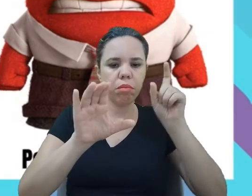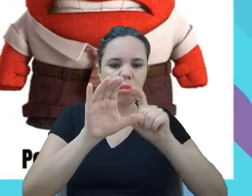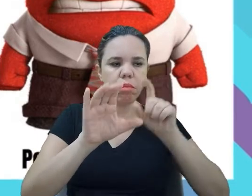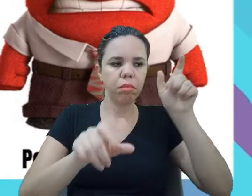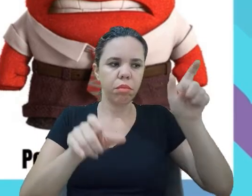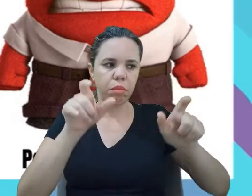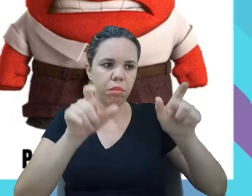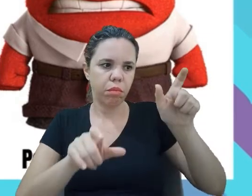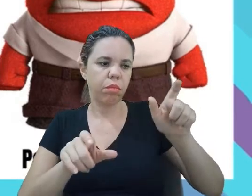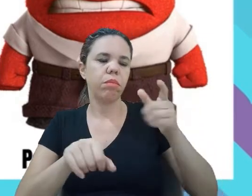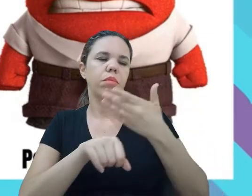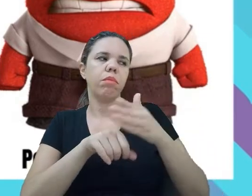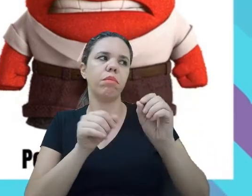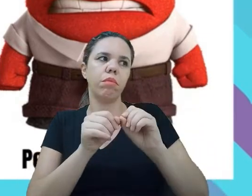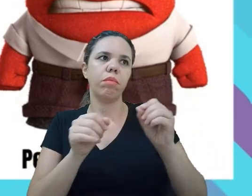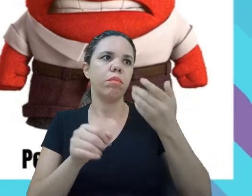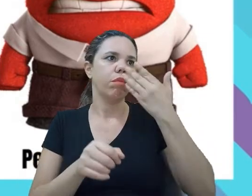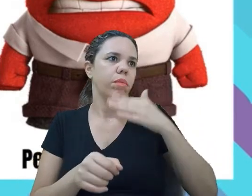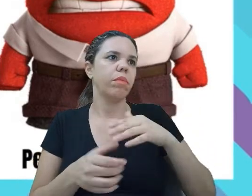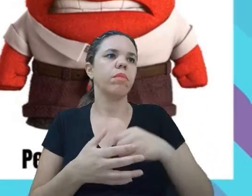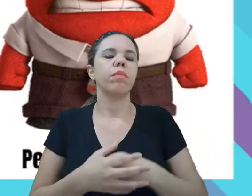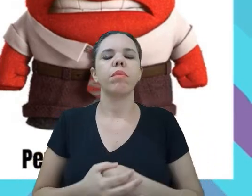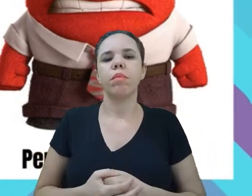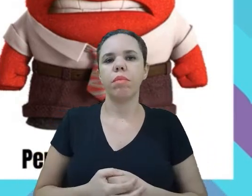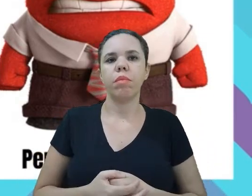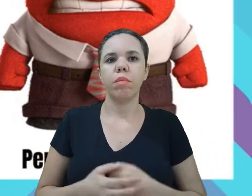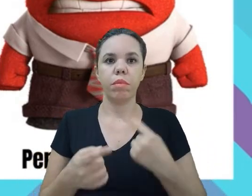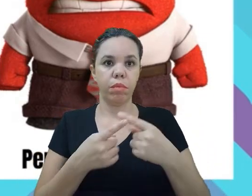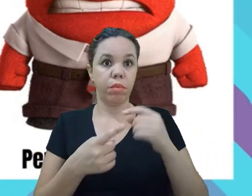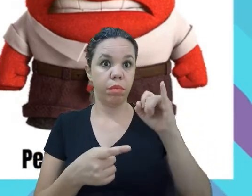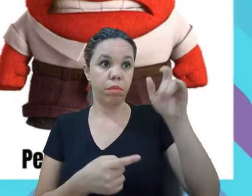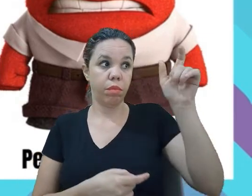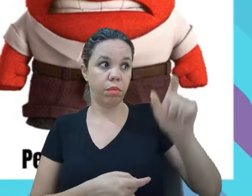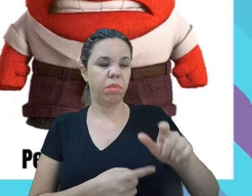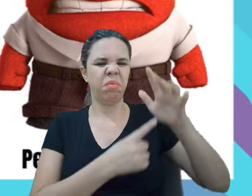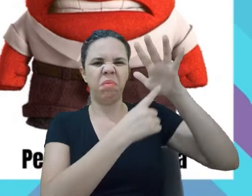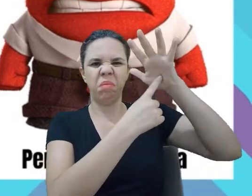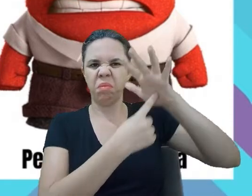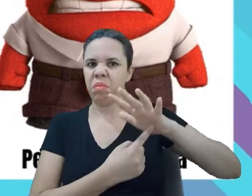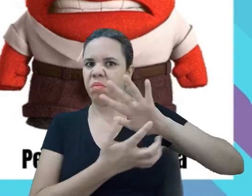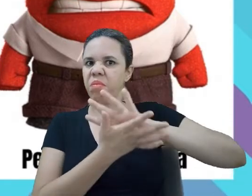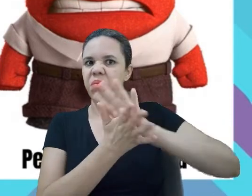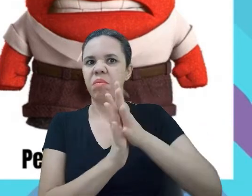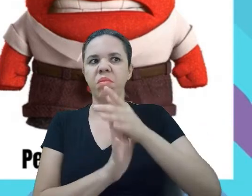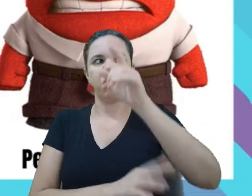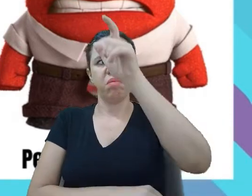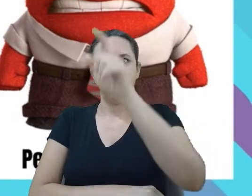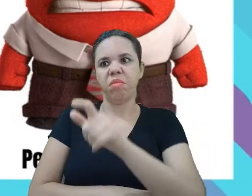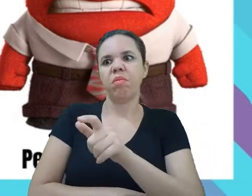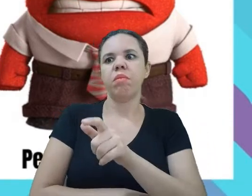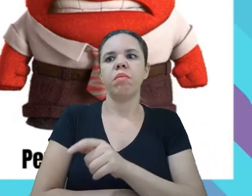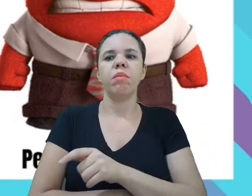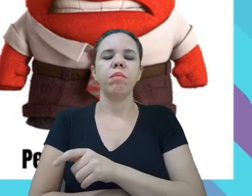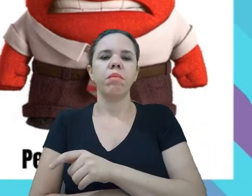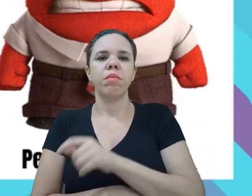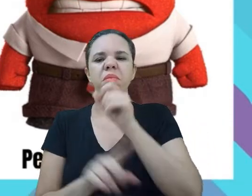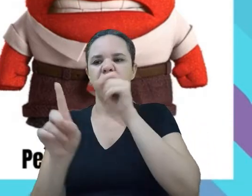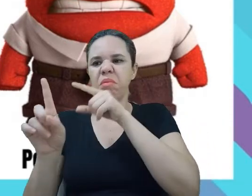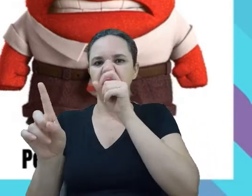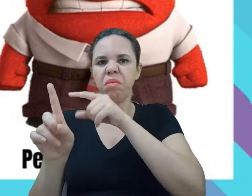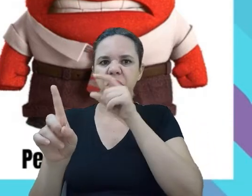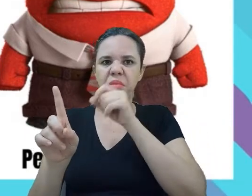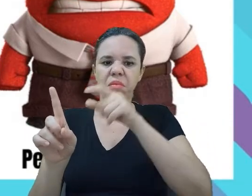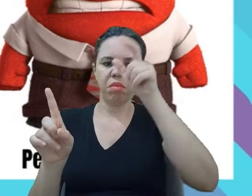deprecia essa expressão dessa criança, ele vai estar promovendo grandes traumatizações nessa criança. Inclusive,